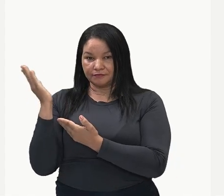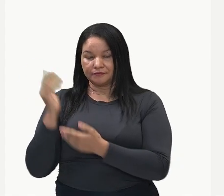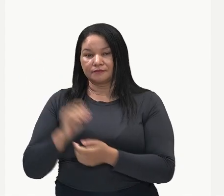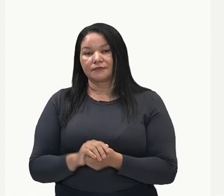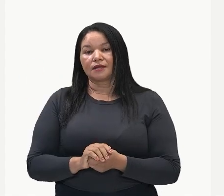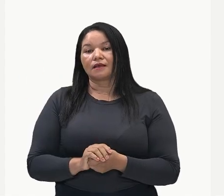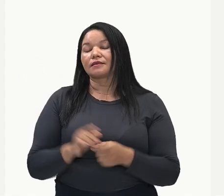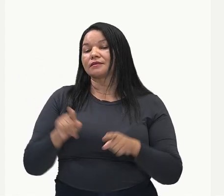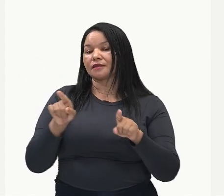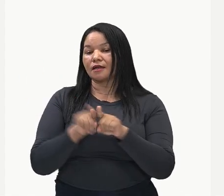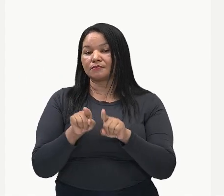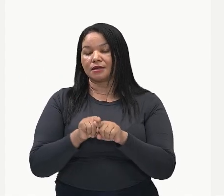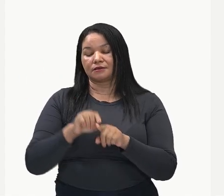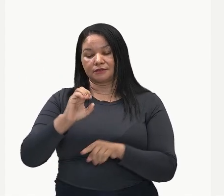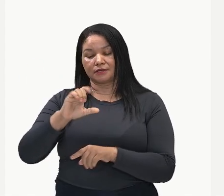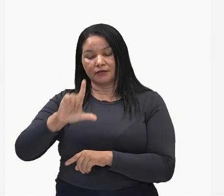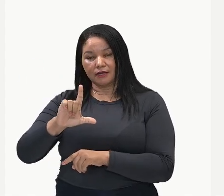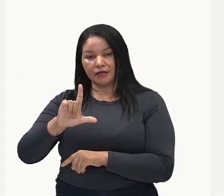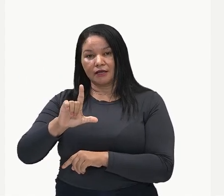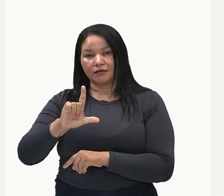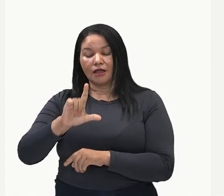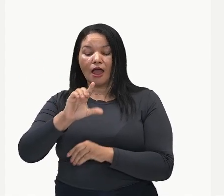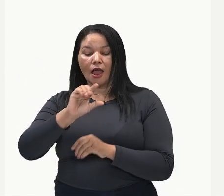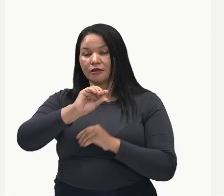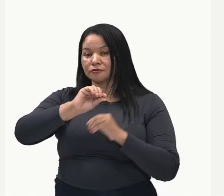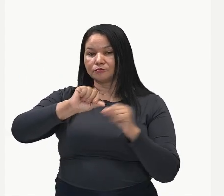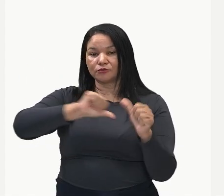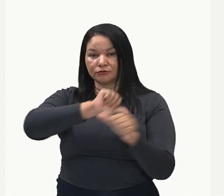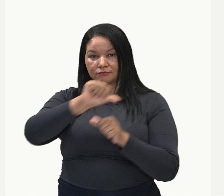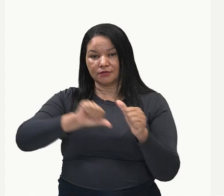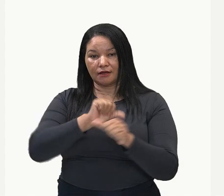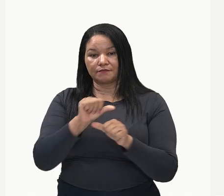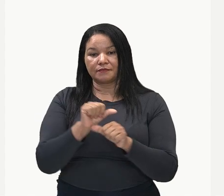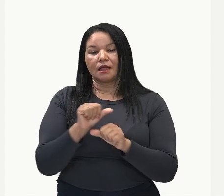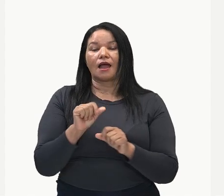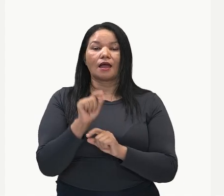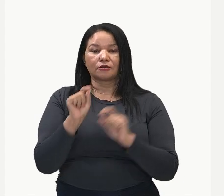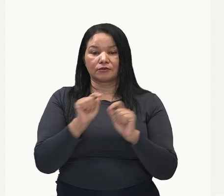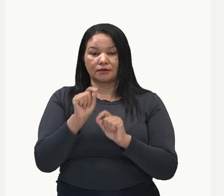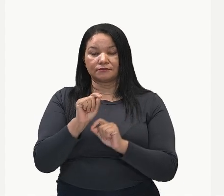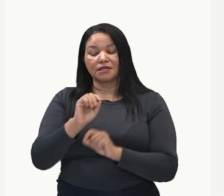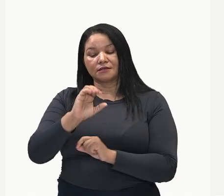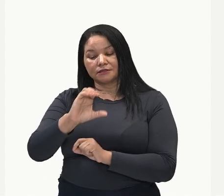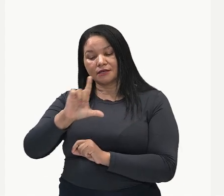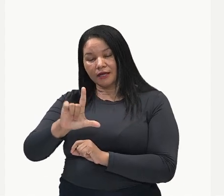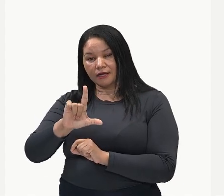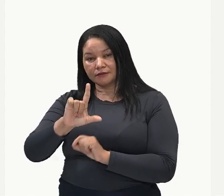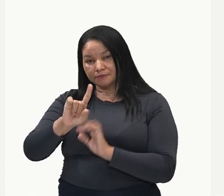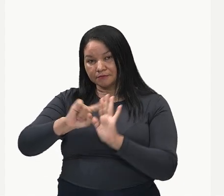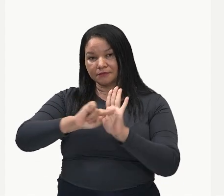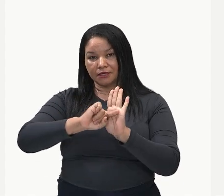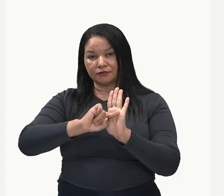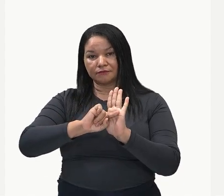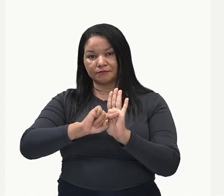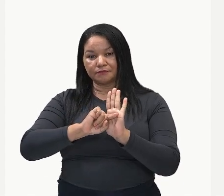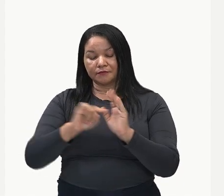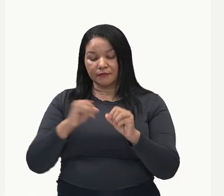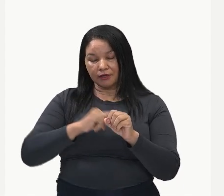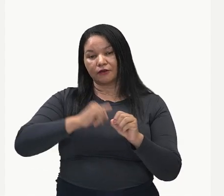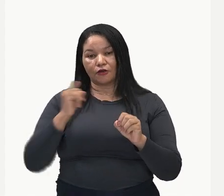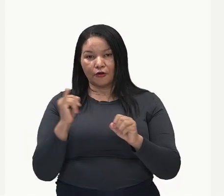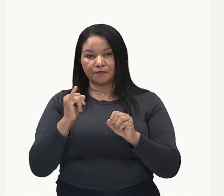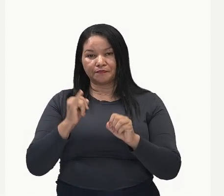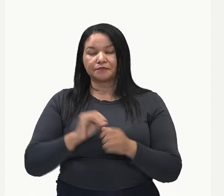parte, o Cl, eu vou mudar de cor, ele vai resultar no Cl-, no Cl carregado negativamente. Isso